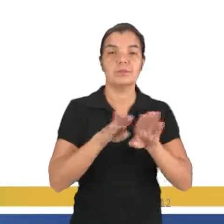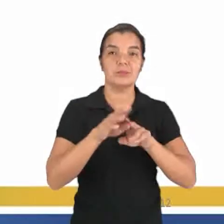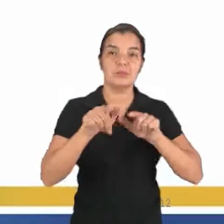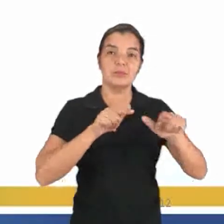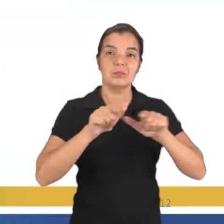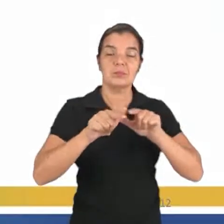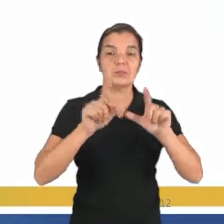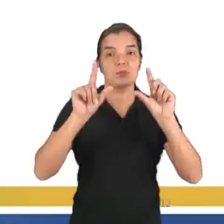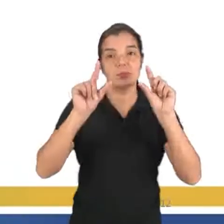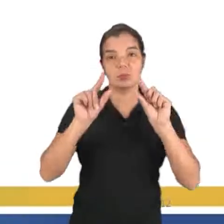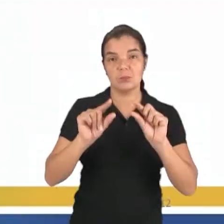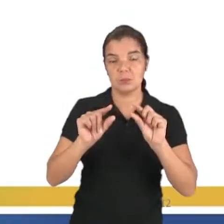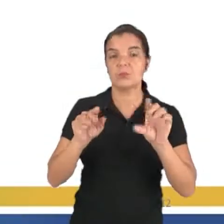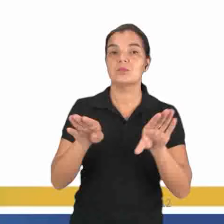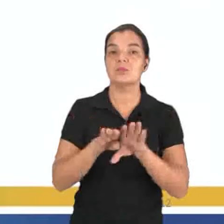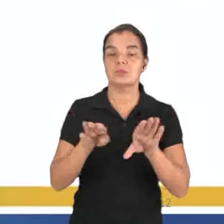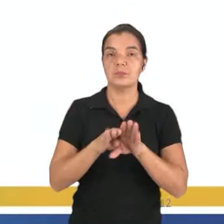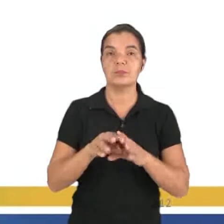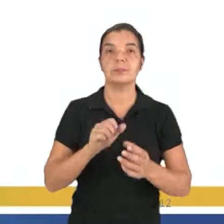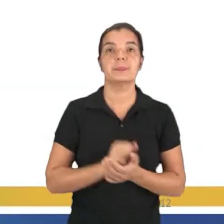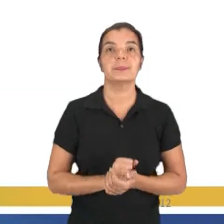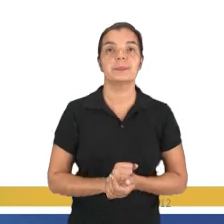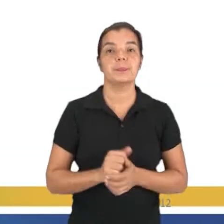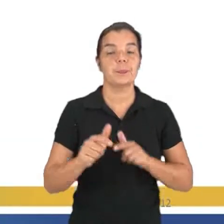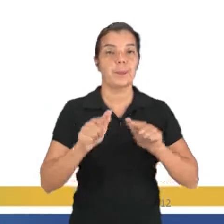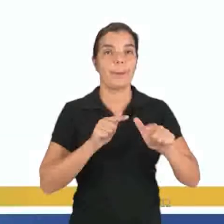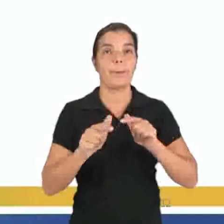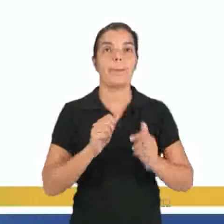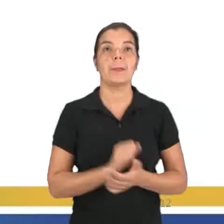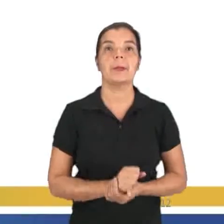pela redução dos custos, afetando os